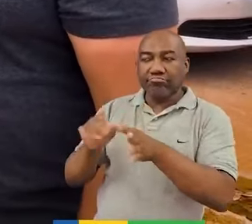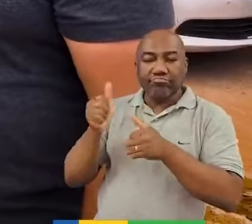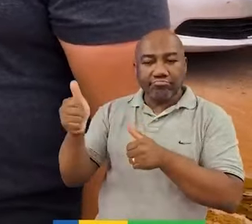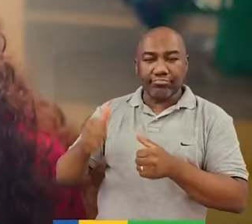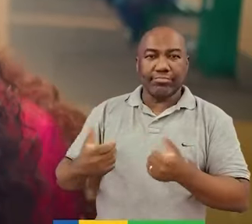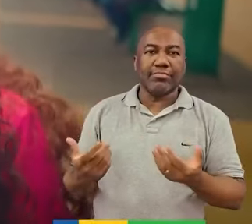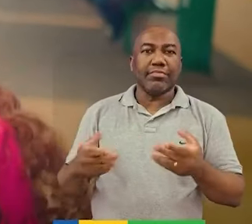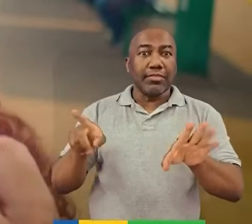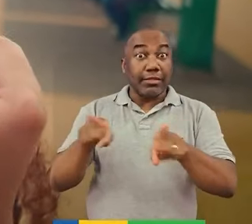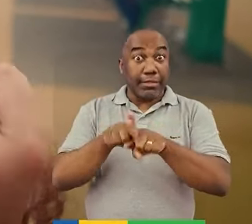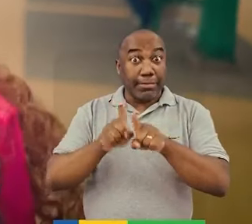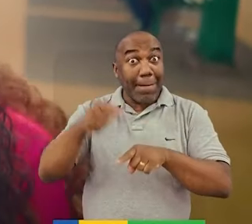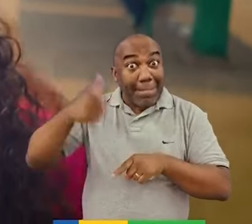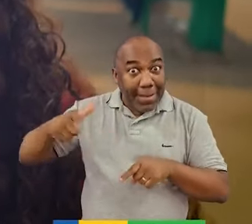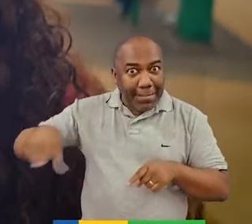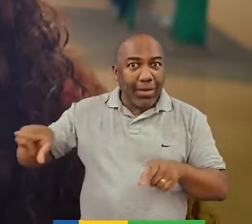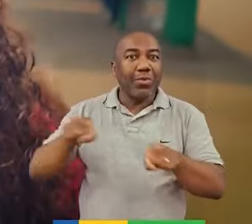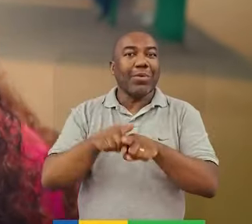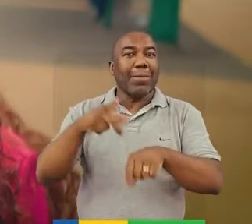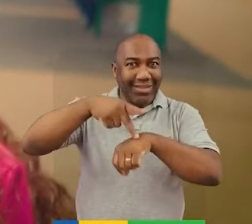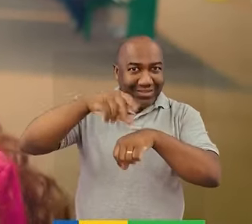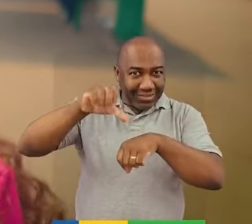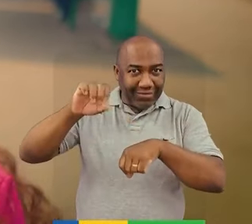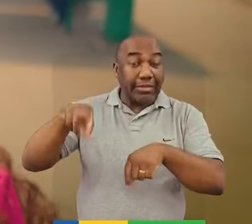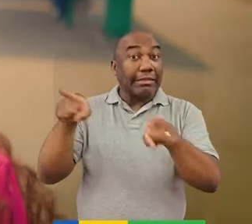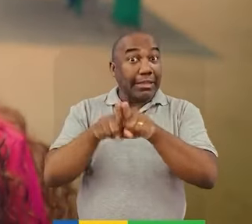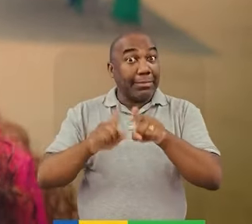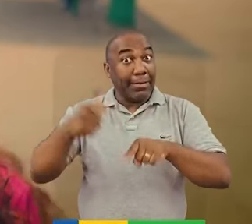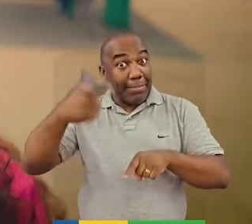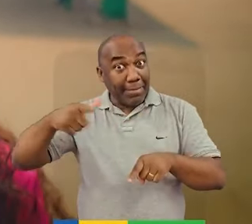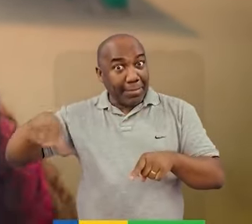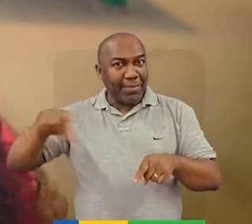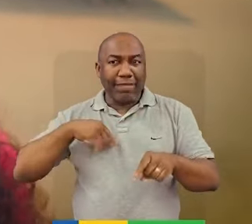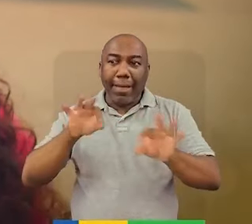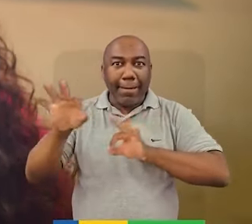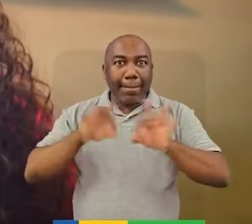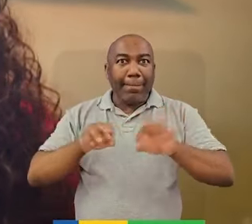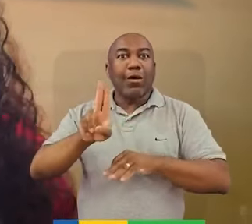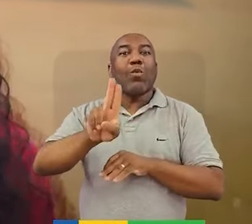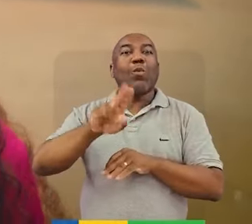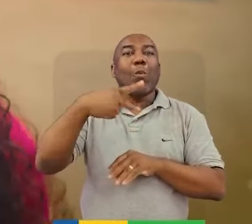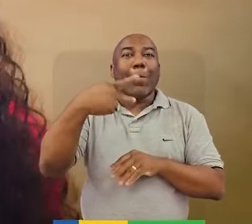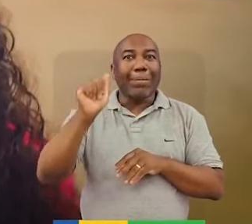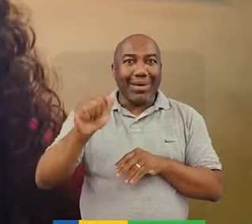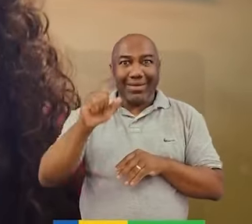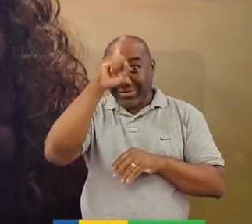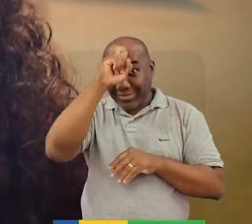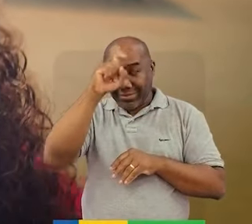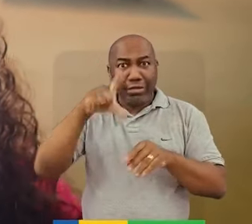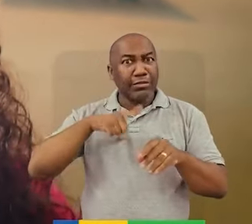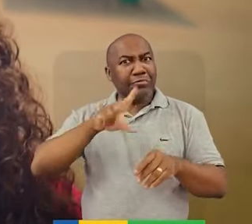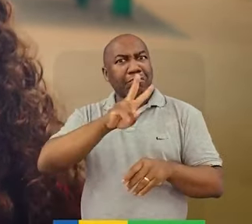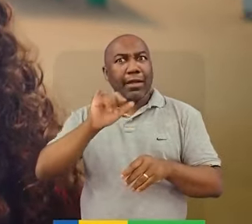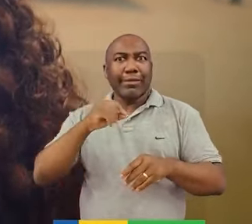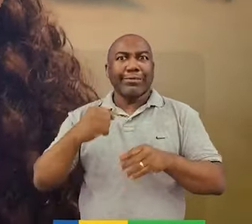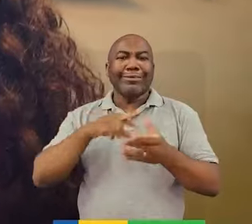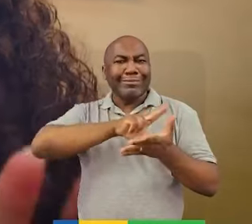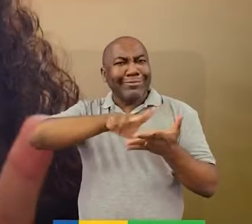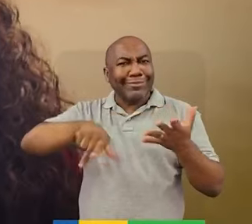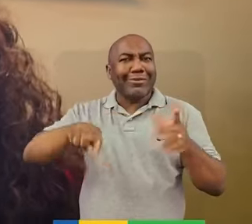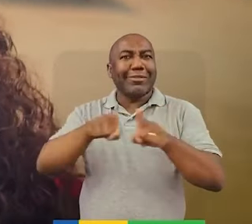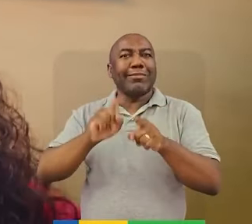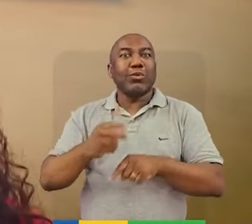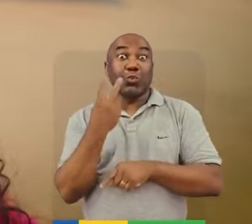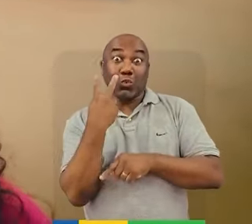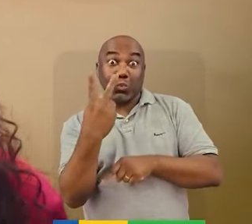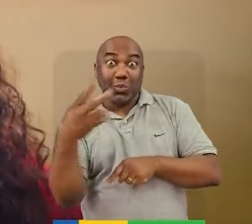junto. Vamos pra cima. Mas não para por aí. O Pedra 90 também vai ganhar uma nova UPA cheia de especialidades médicas, além